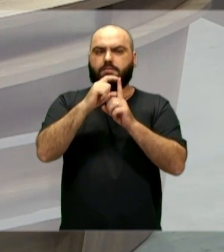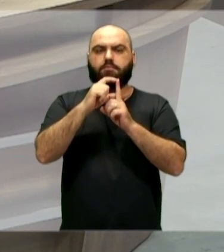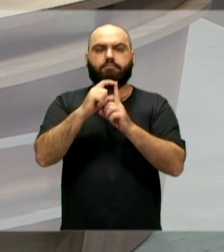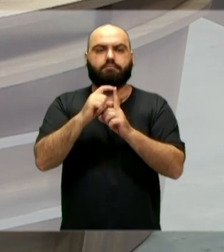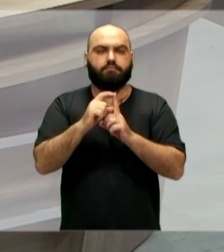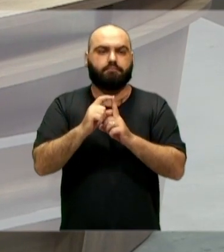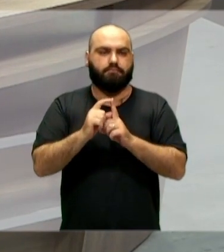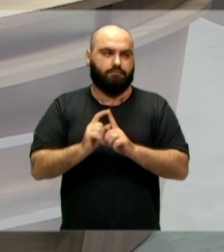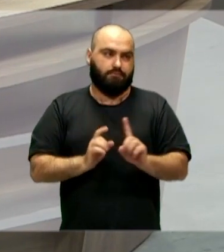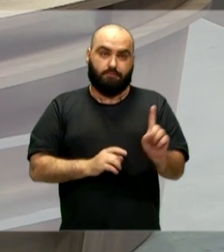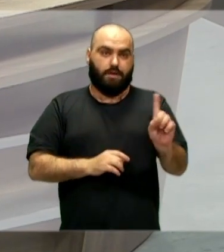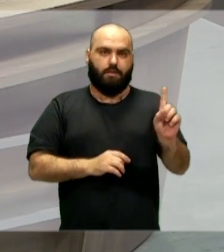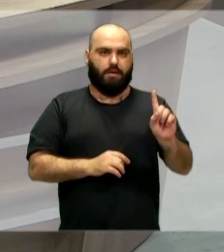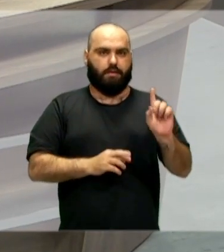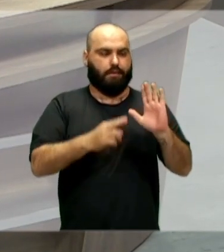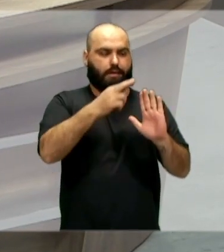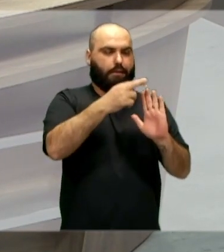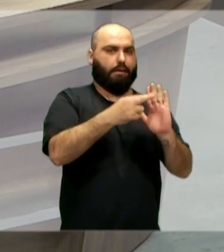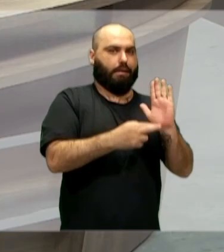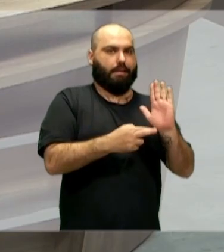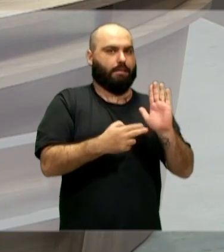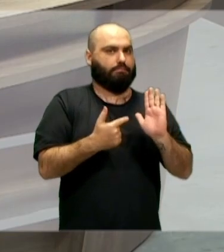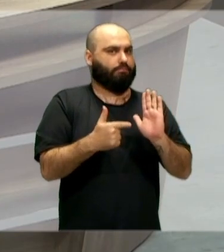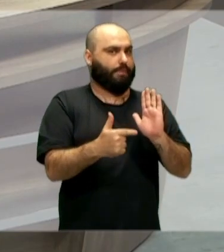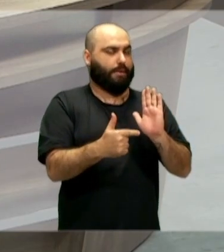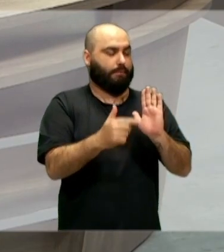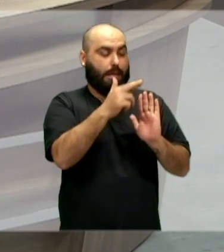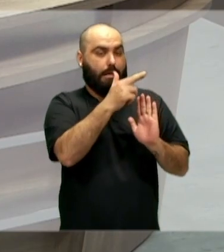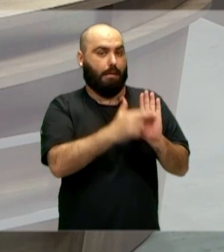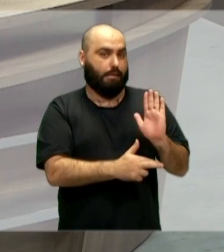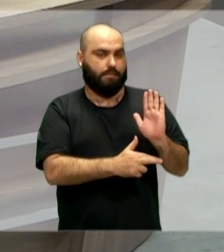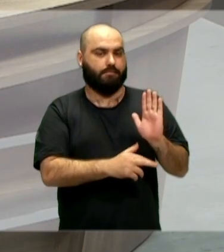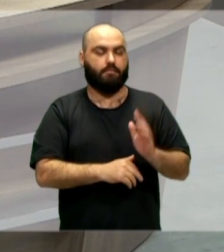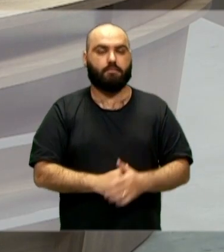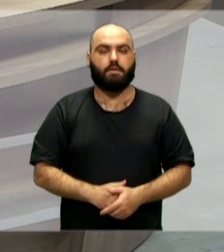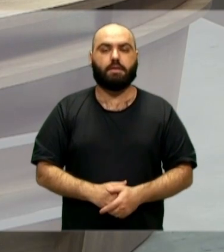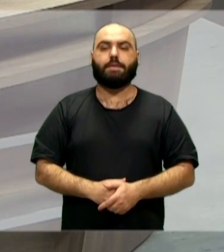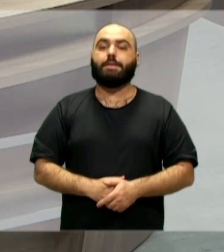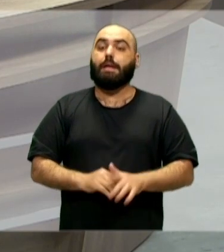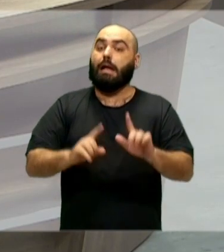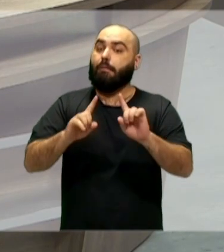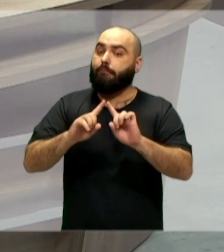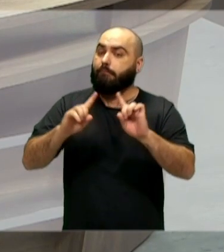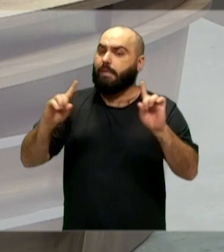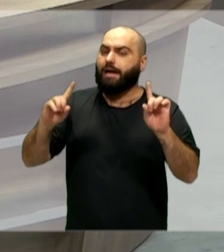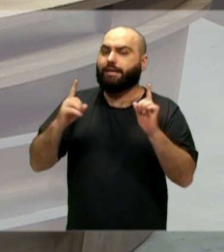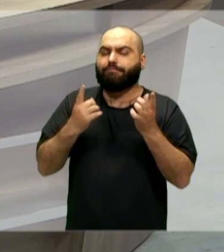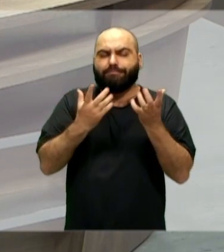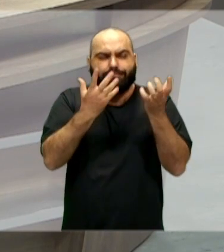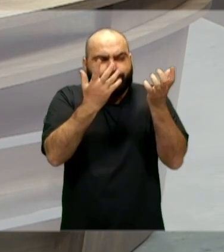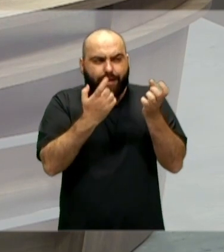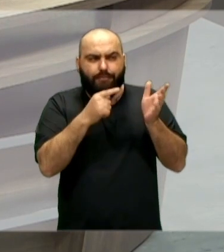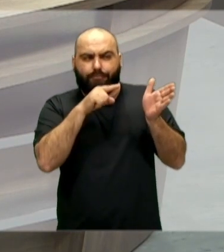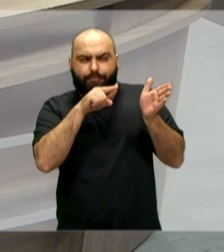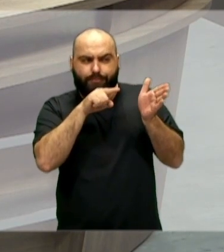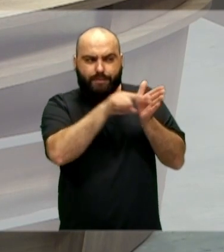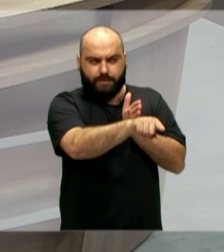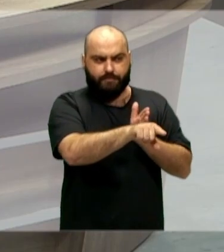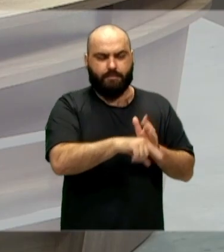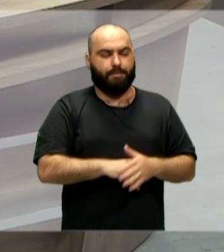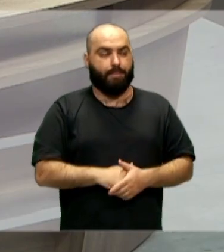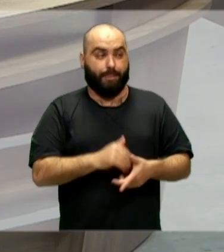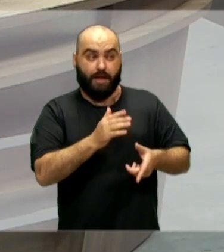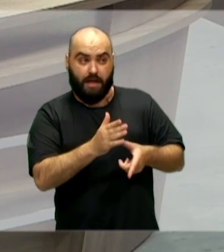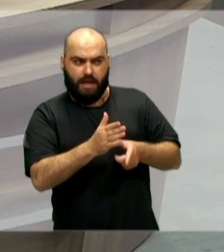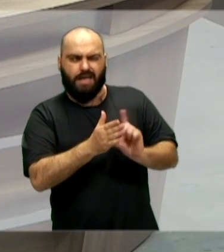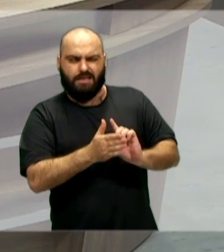não normativo, né? Mas eu gostaria de saber, assim, antes da gente começar a entrar em todos os aspectos que a